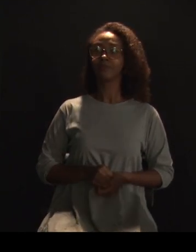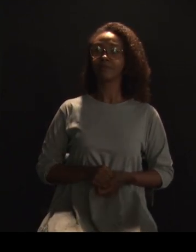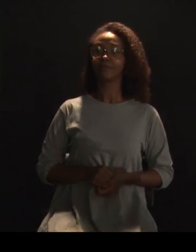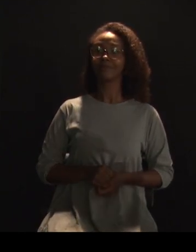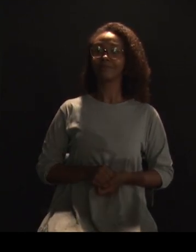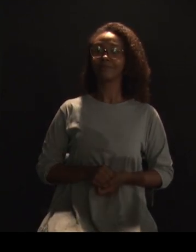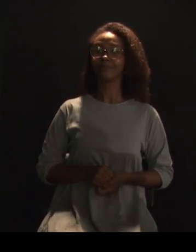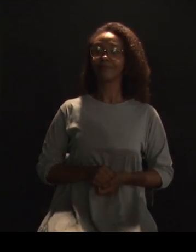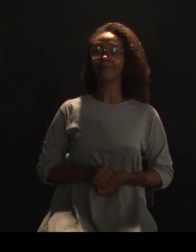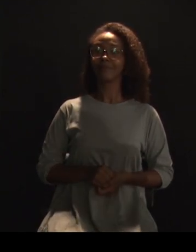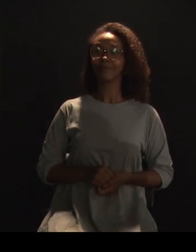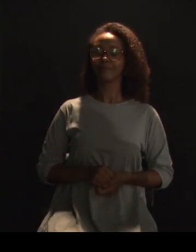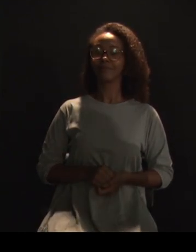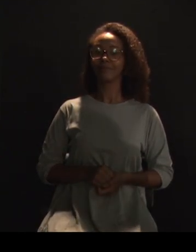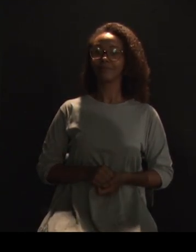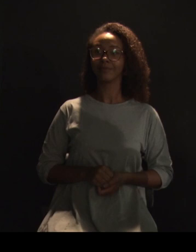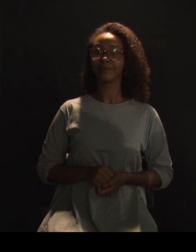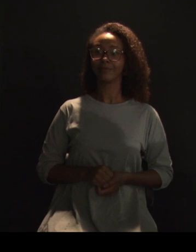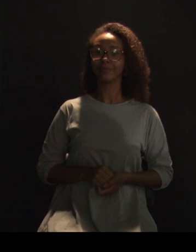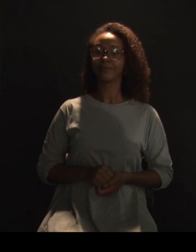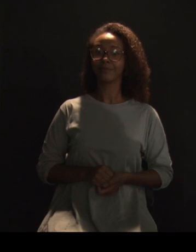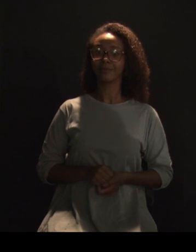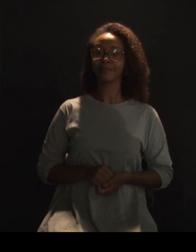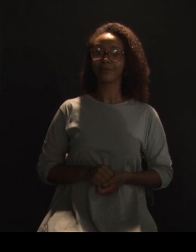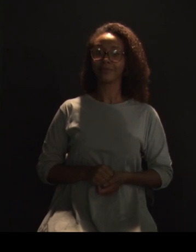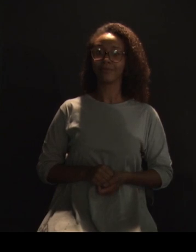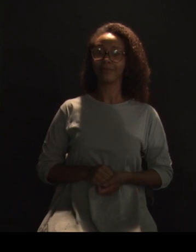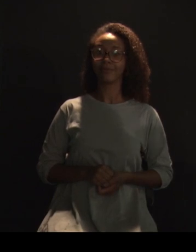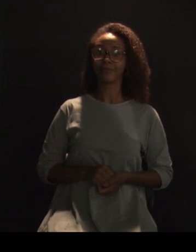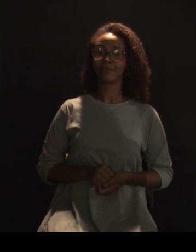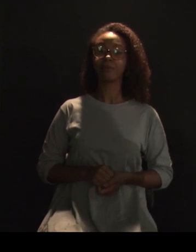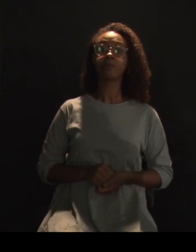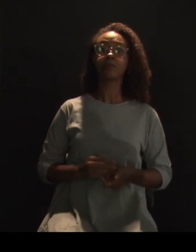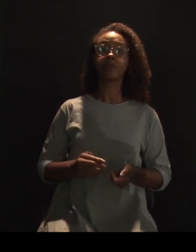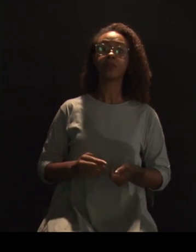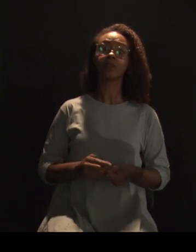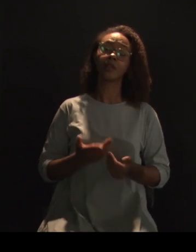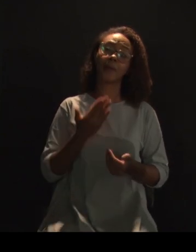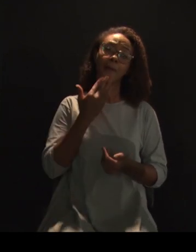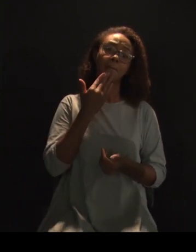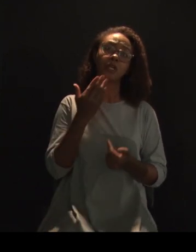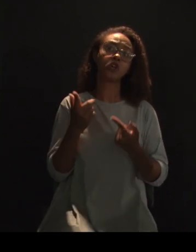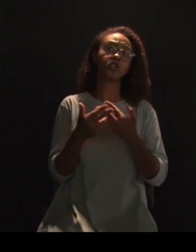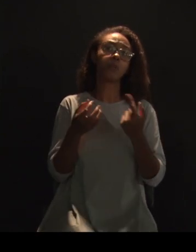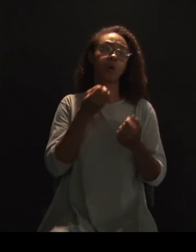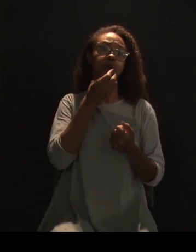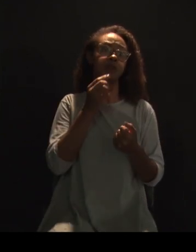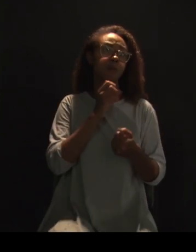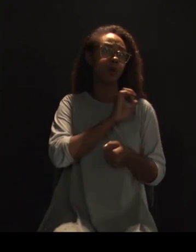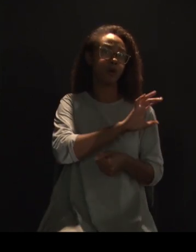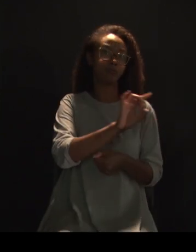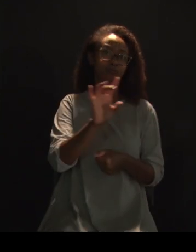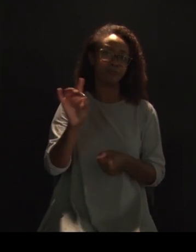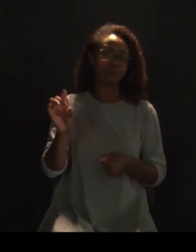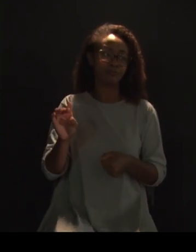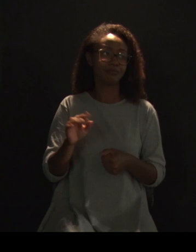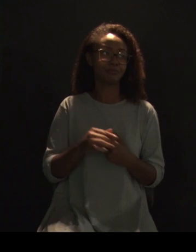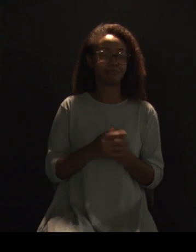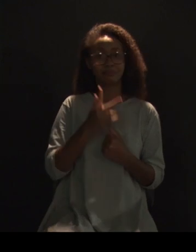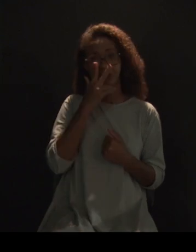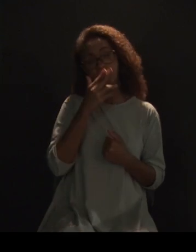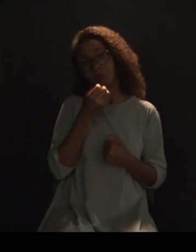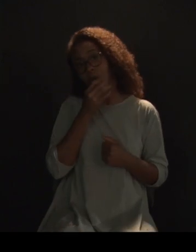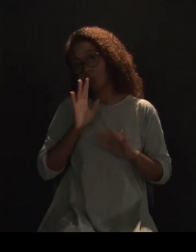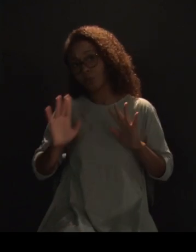né e uma coisa boa pra cada um de vocês e eu acho que isso vai ser muito